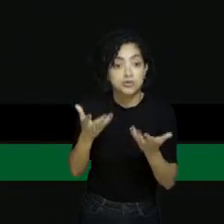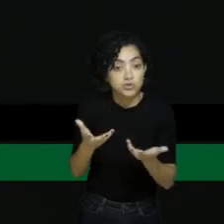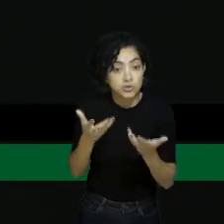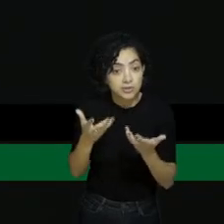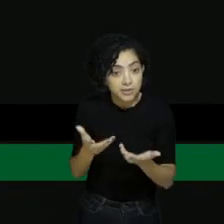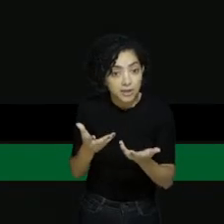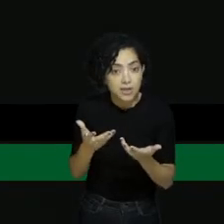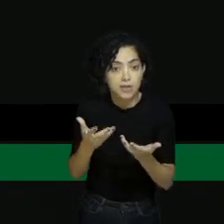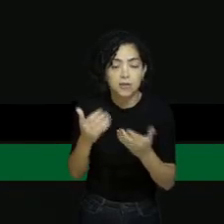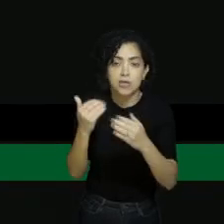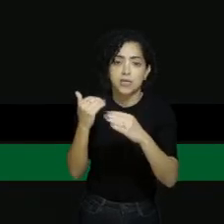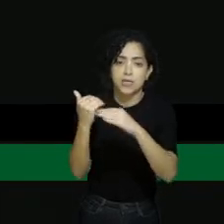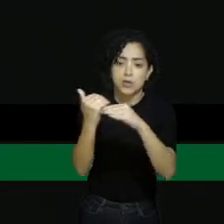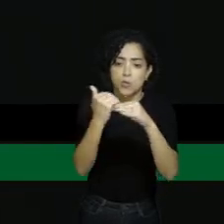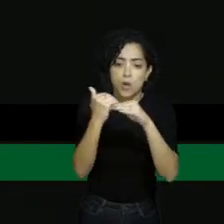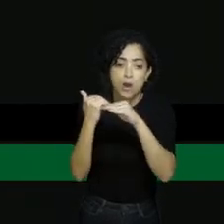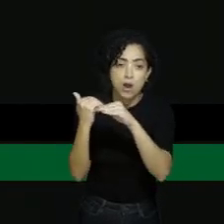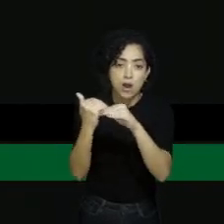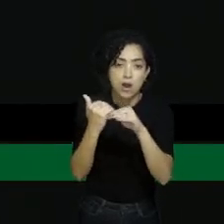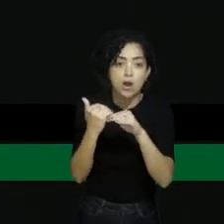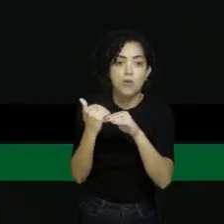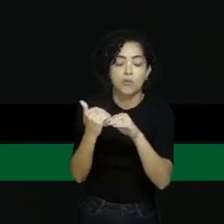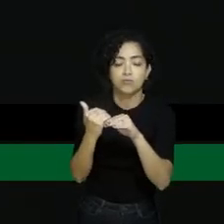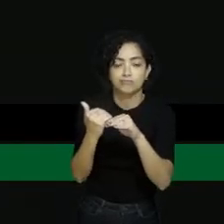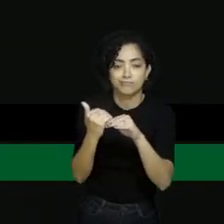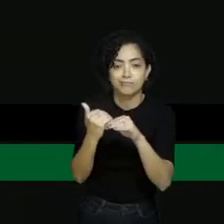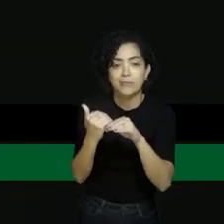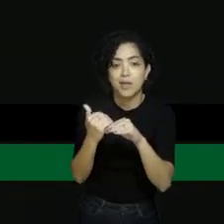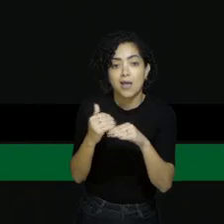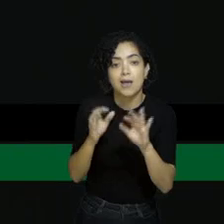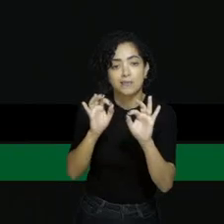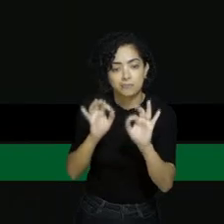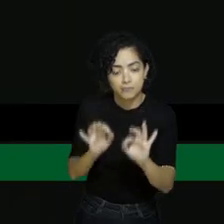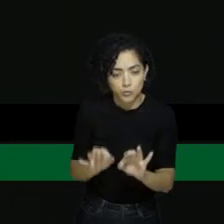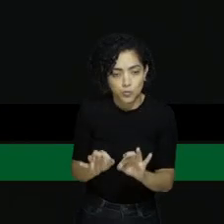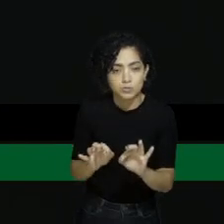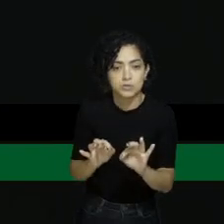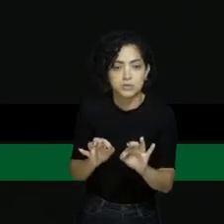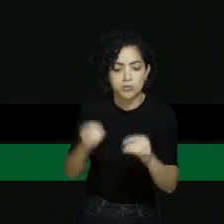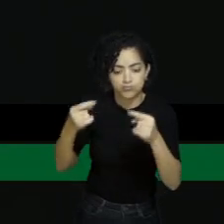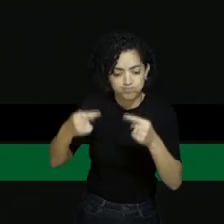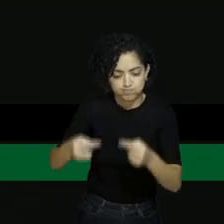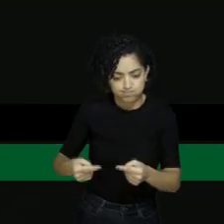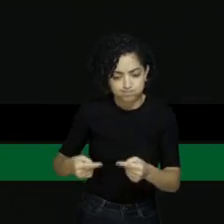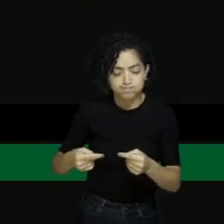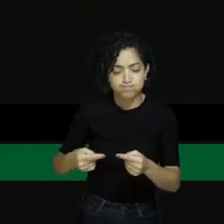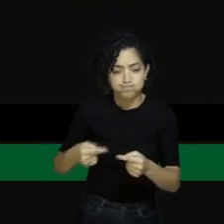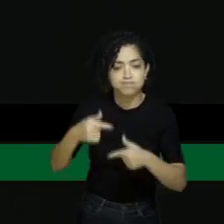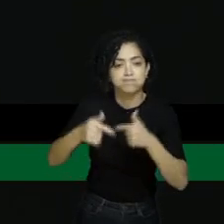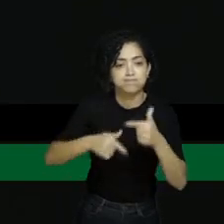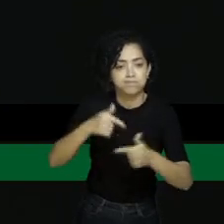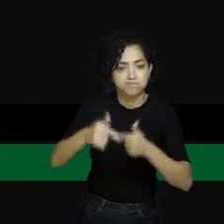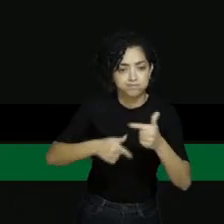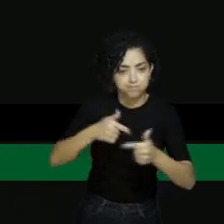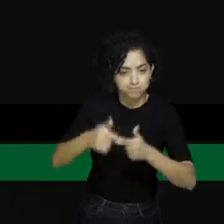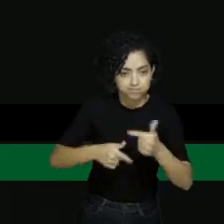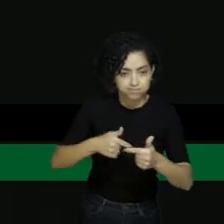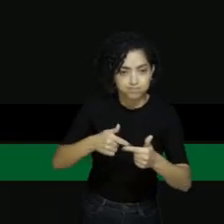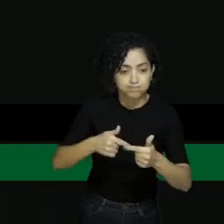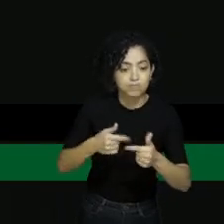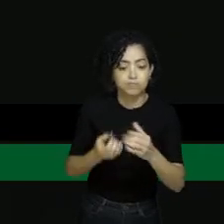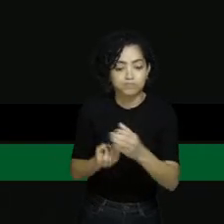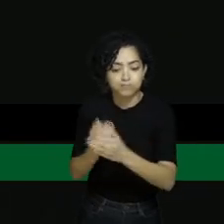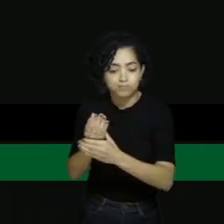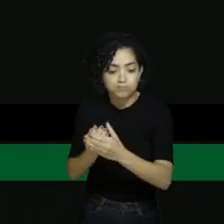ficar igual com os outros estados, que aí com certeza essa competitividade, esse trabalho dos produtores e